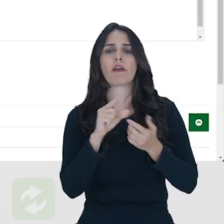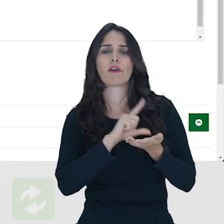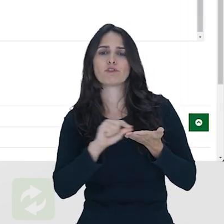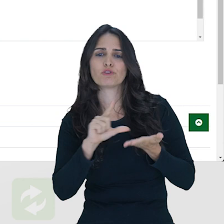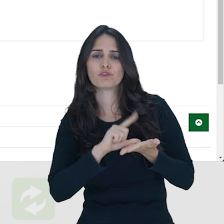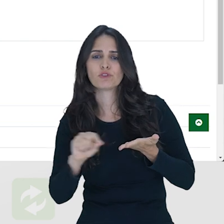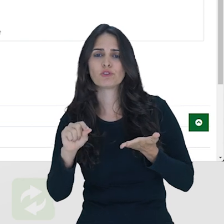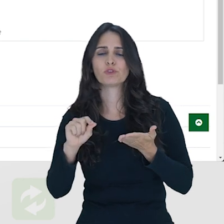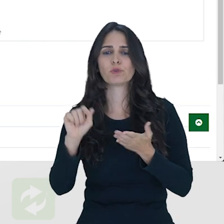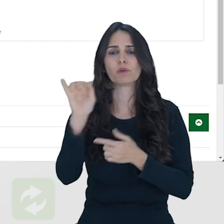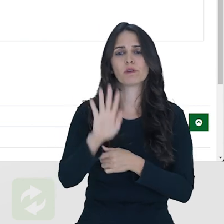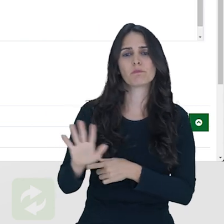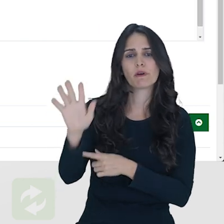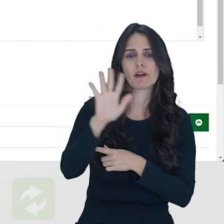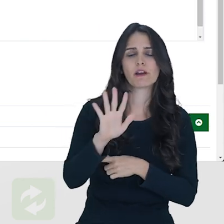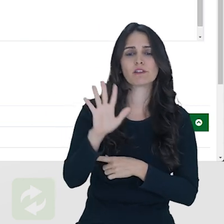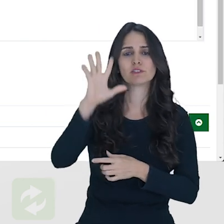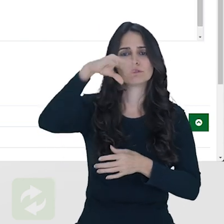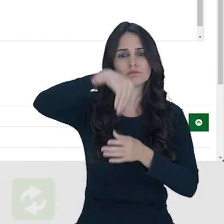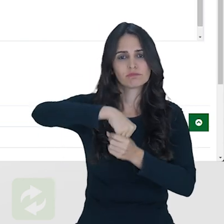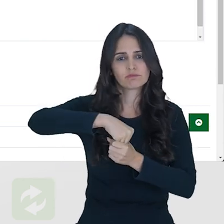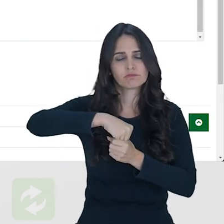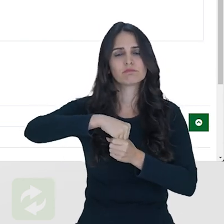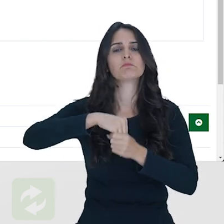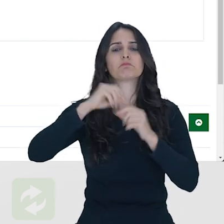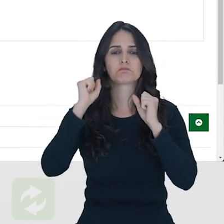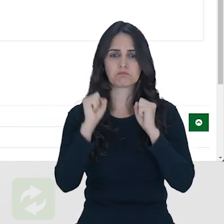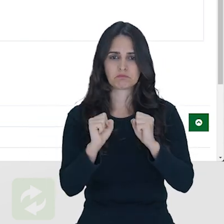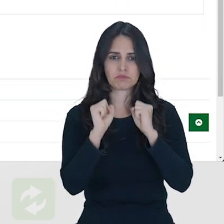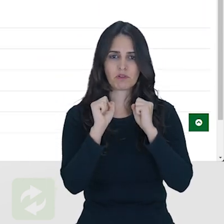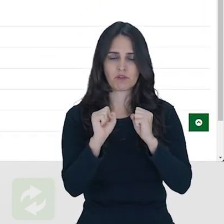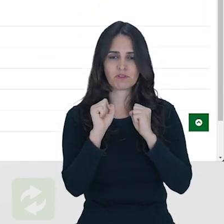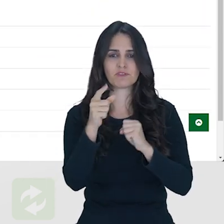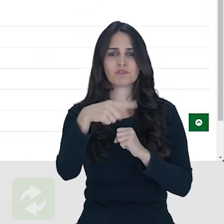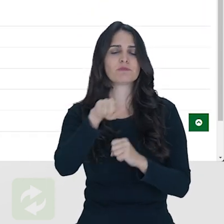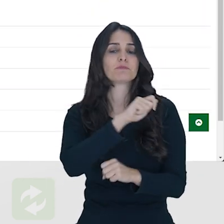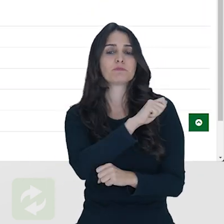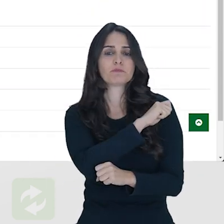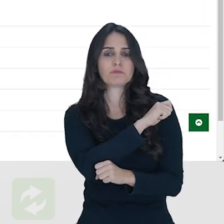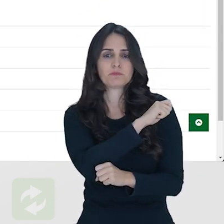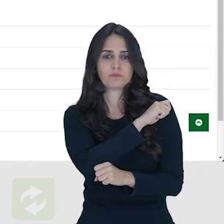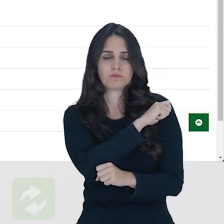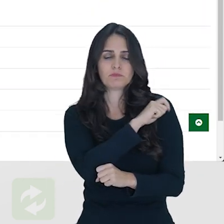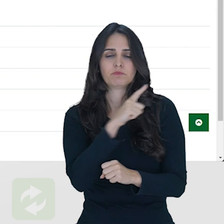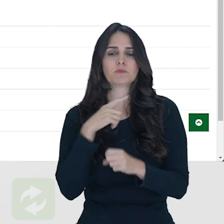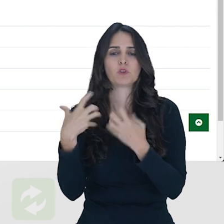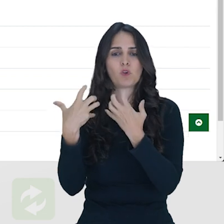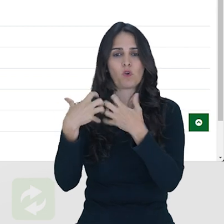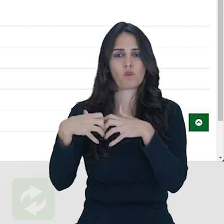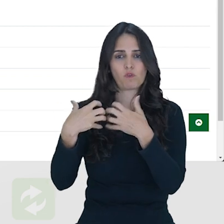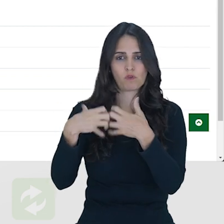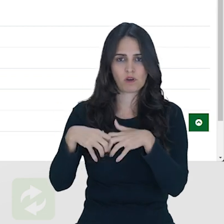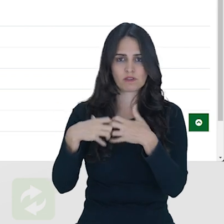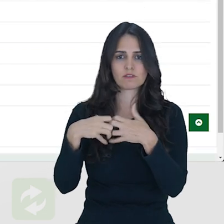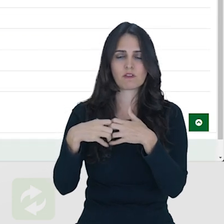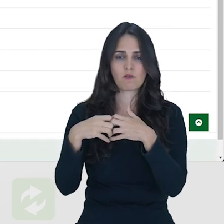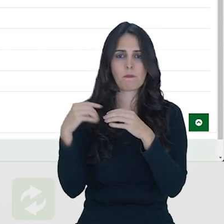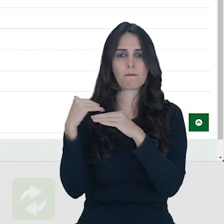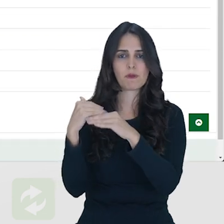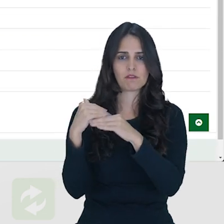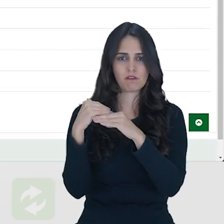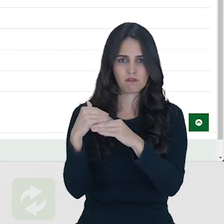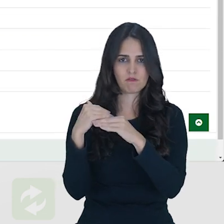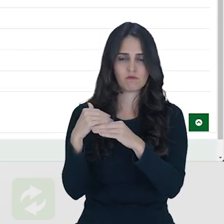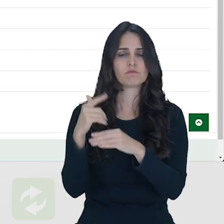enfim posso colocar os artigos imagens nessa pasta para o aluno e as configurações é